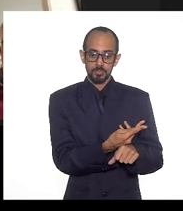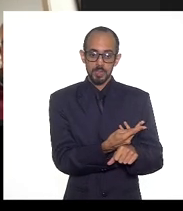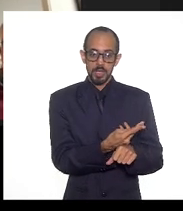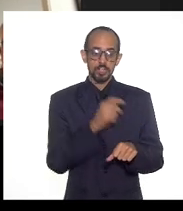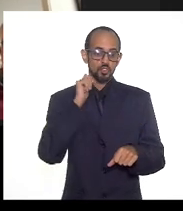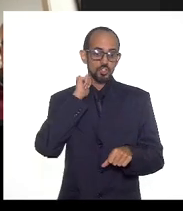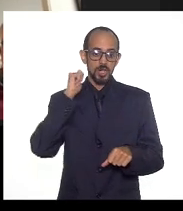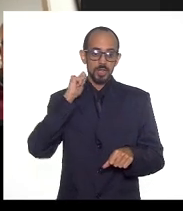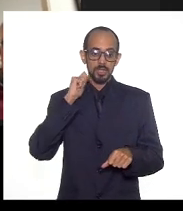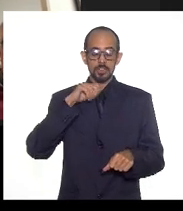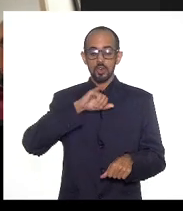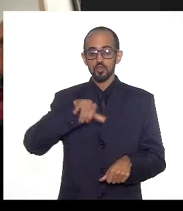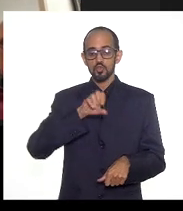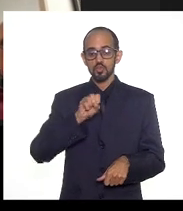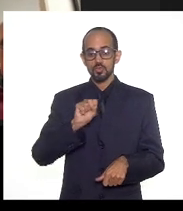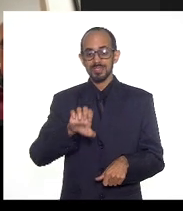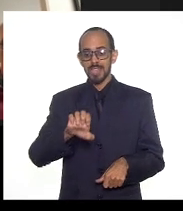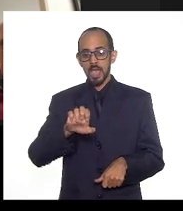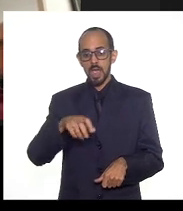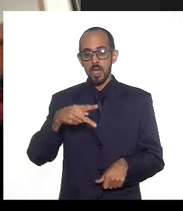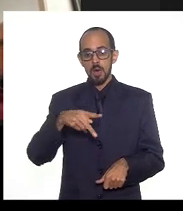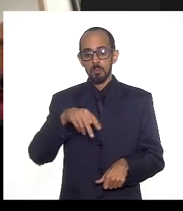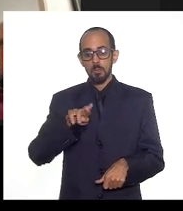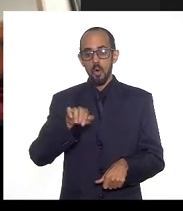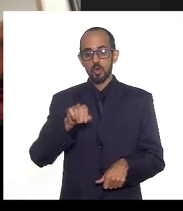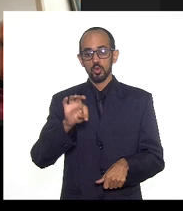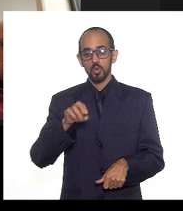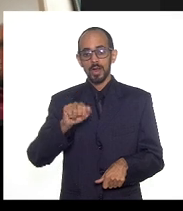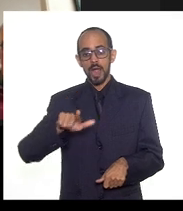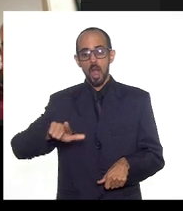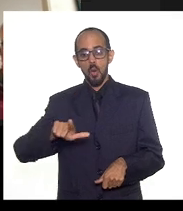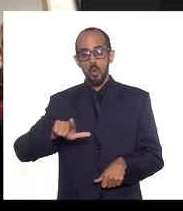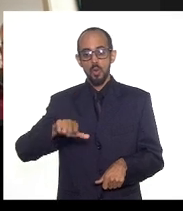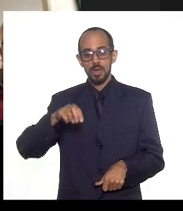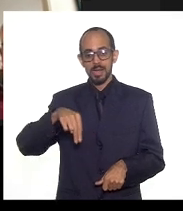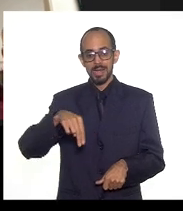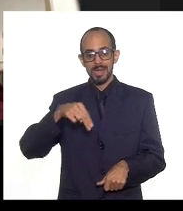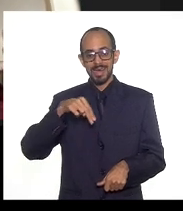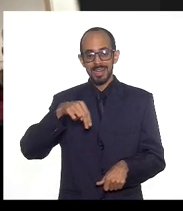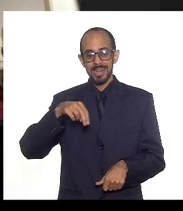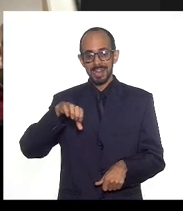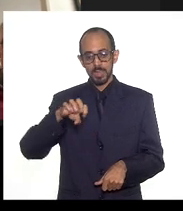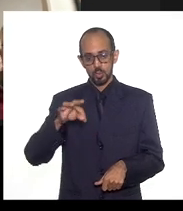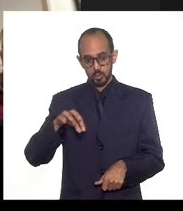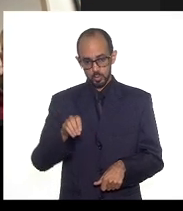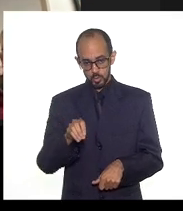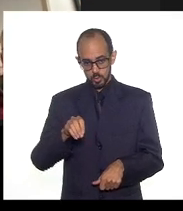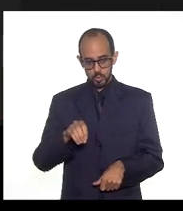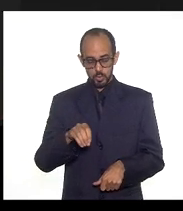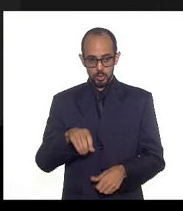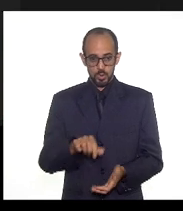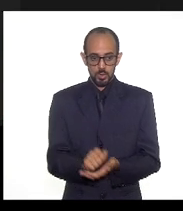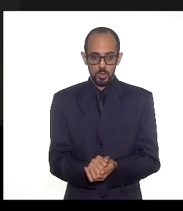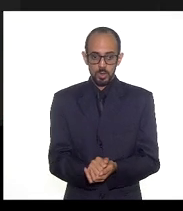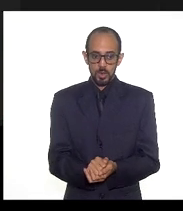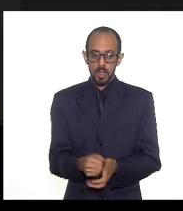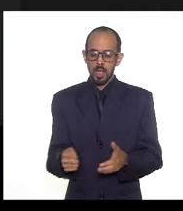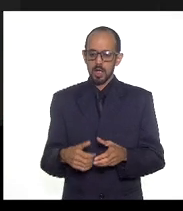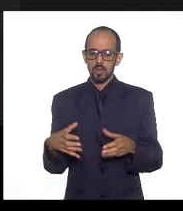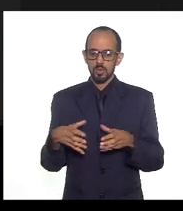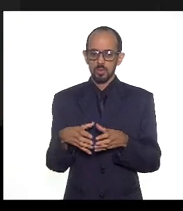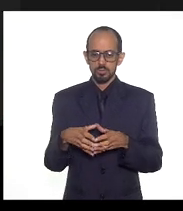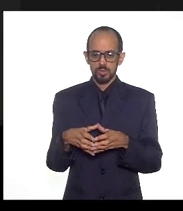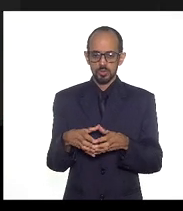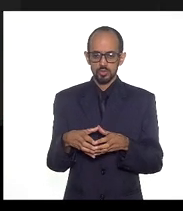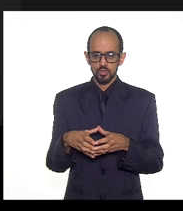José Portugal Neto, segundo sargento da Polícia Militar do Estado do Rio de Janeiro. Parecer da Comissão de Normas Internas e